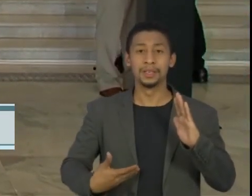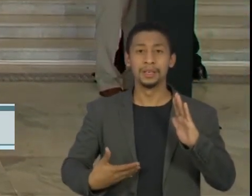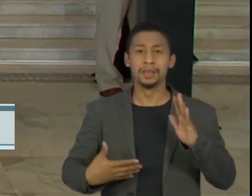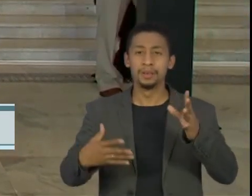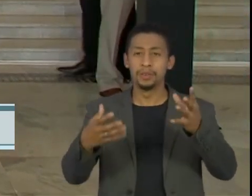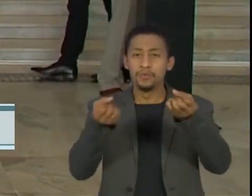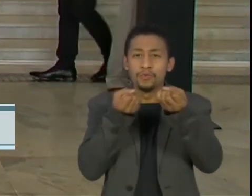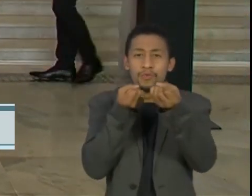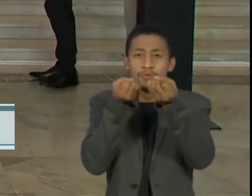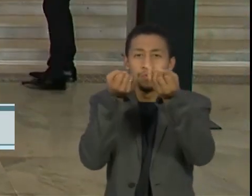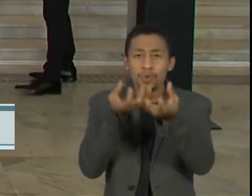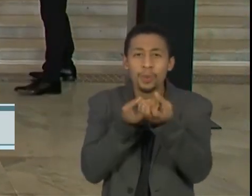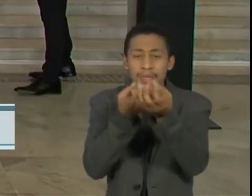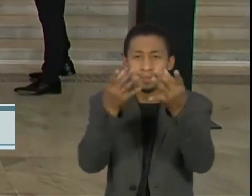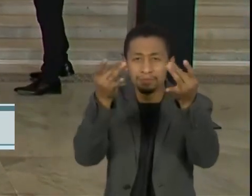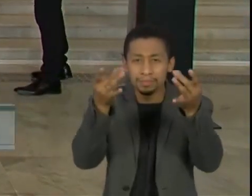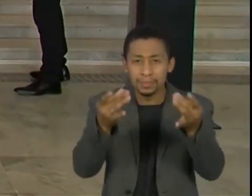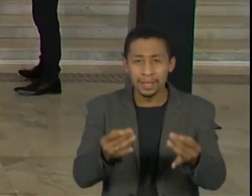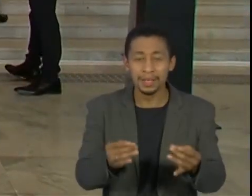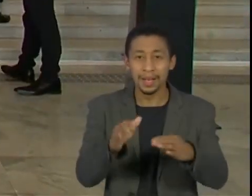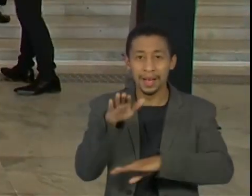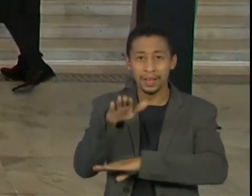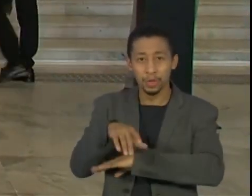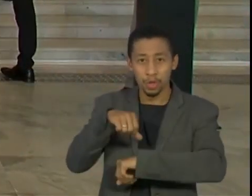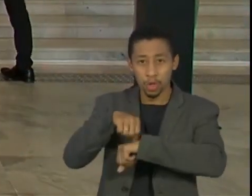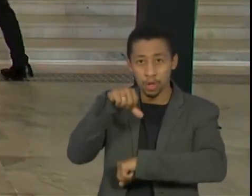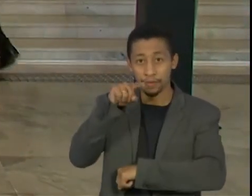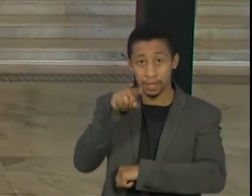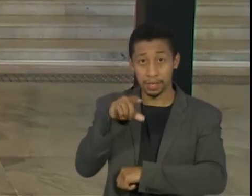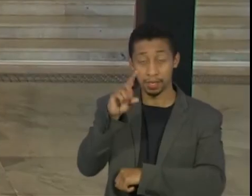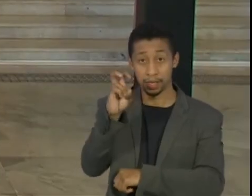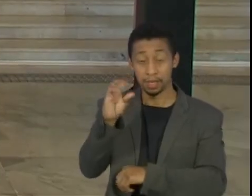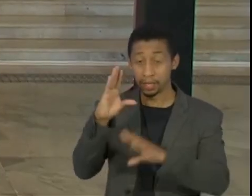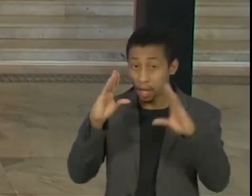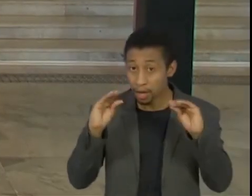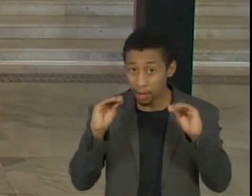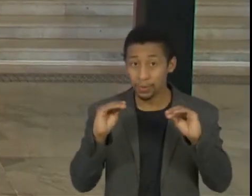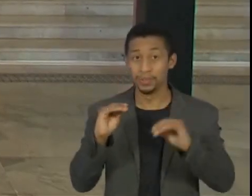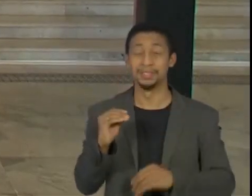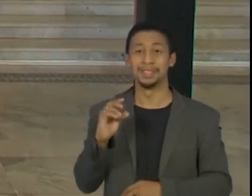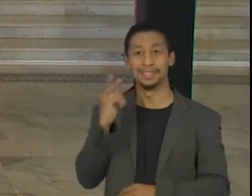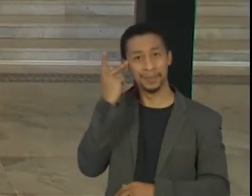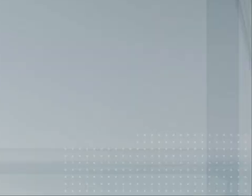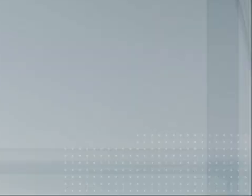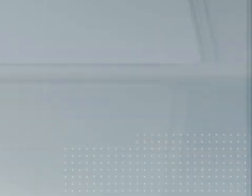completa no Jornal da Cultura, às 9h15 da noite. De São Paulo, Maria Manso.